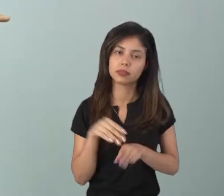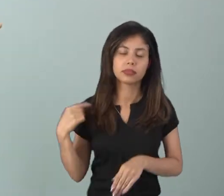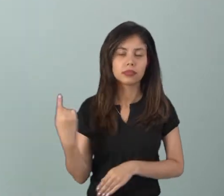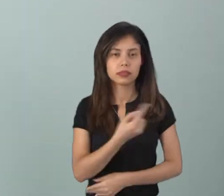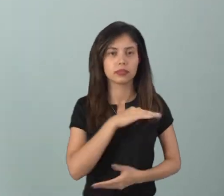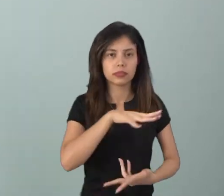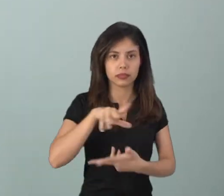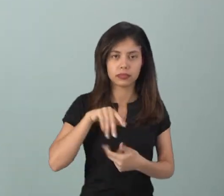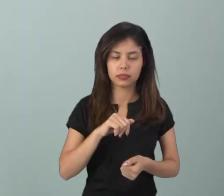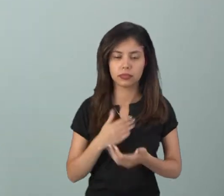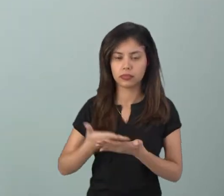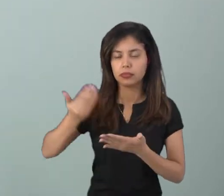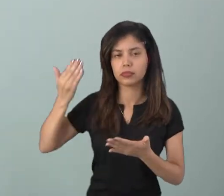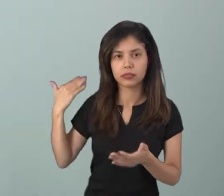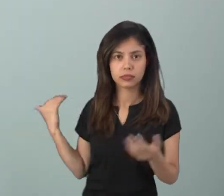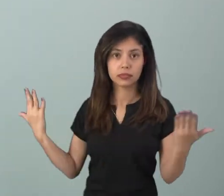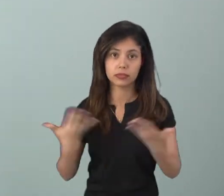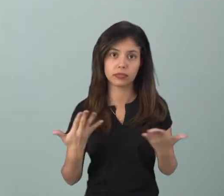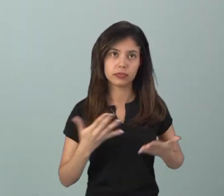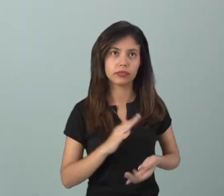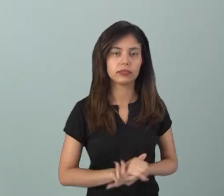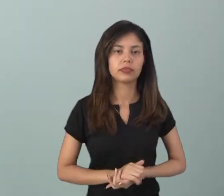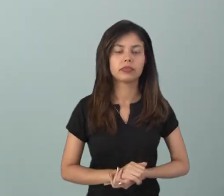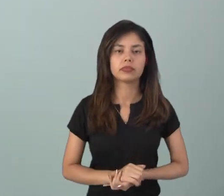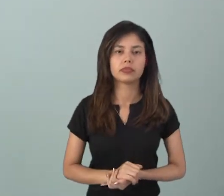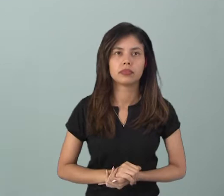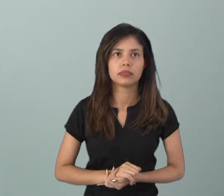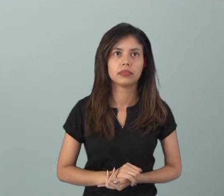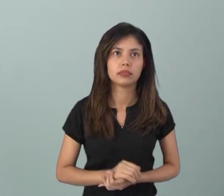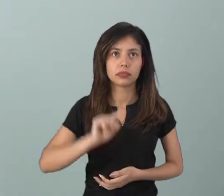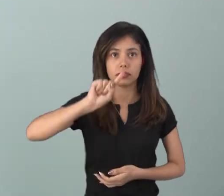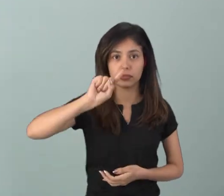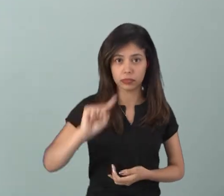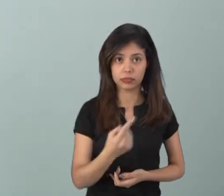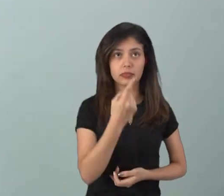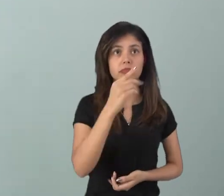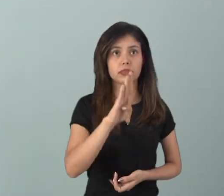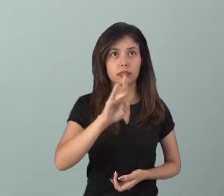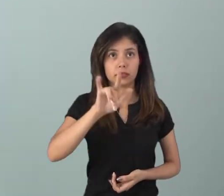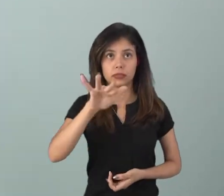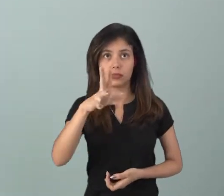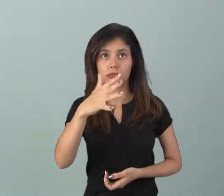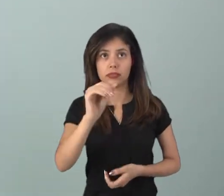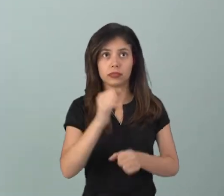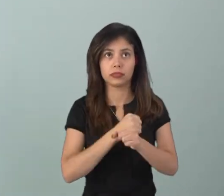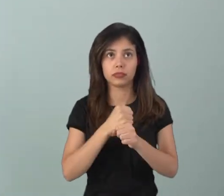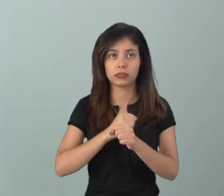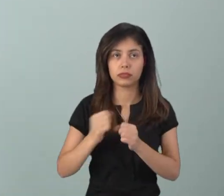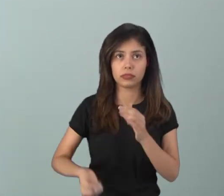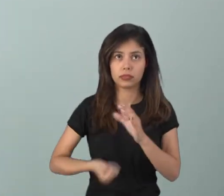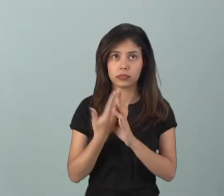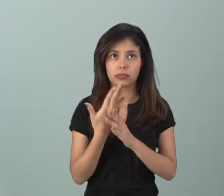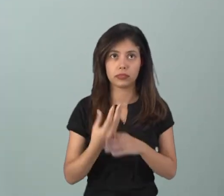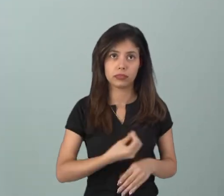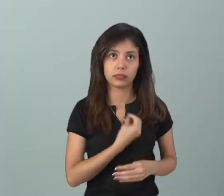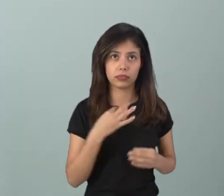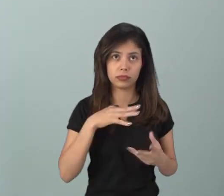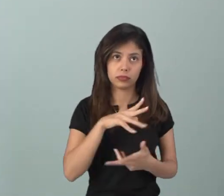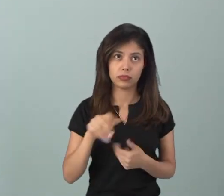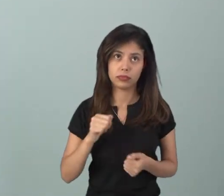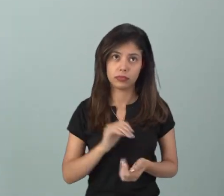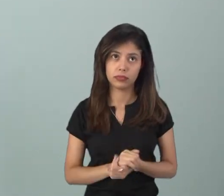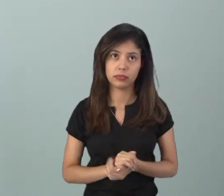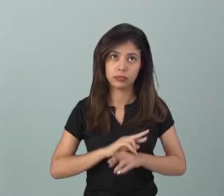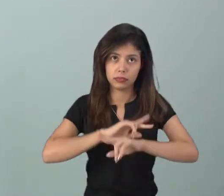planeta desde a diversidade atual. Então, cerca de 1 bilhão de anos depois do surgimento da vida na Terra, uma